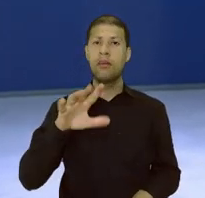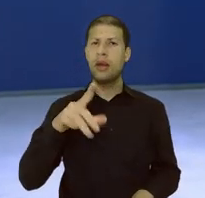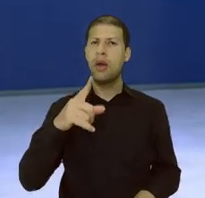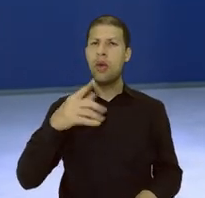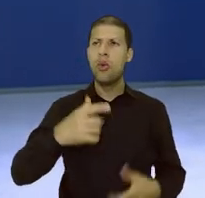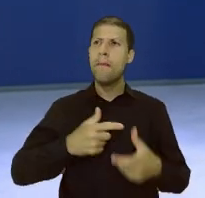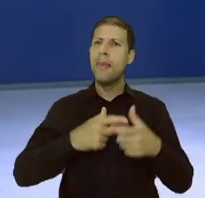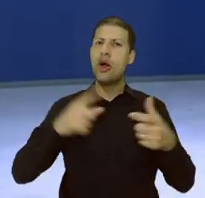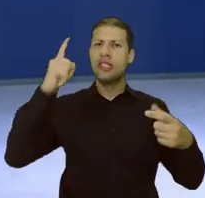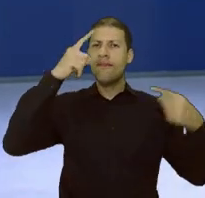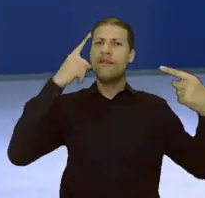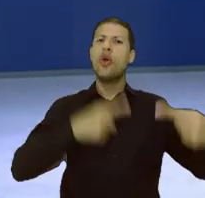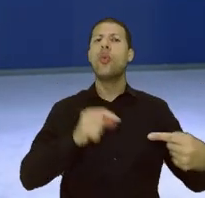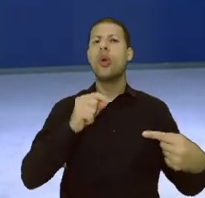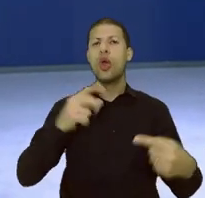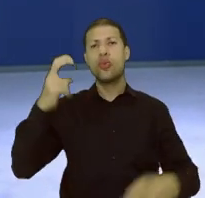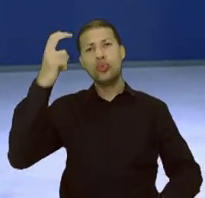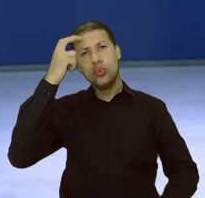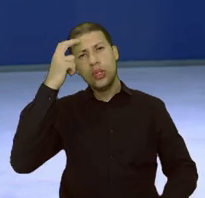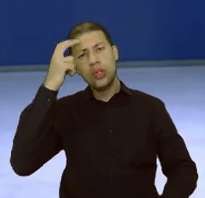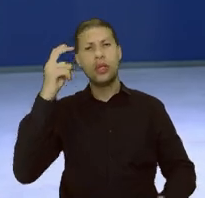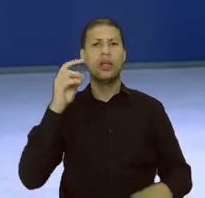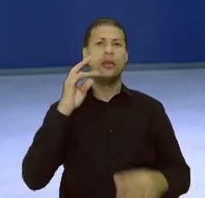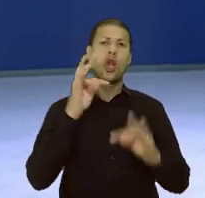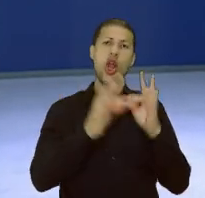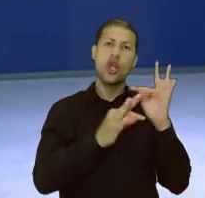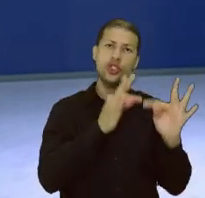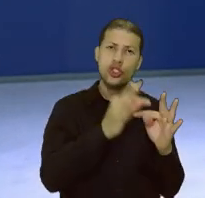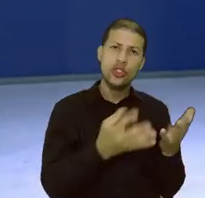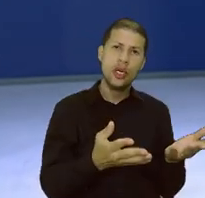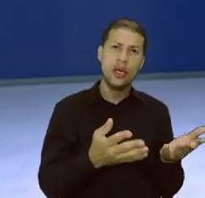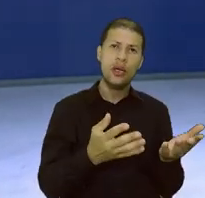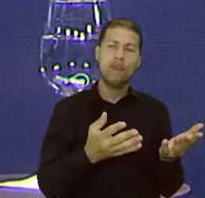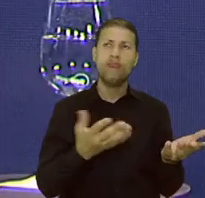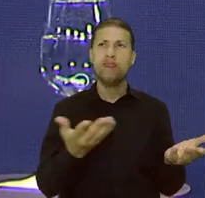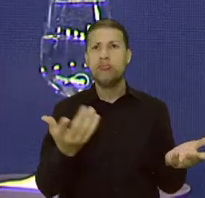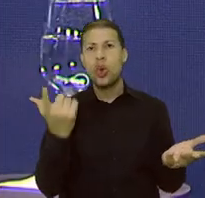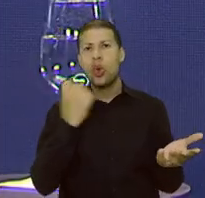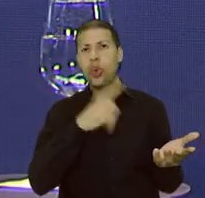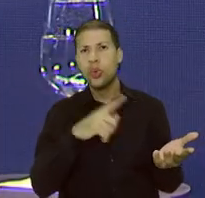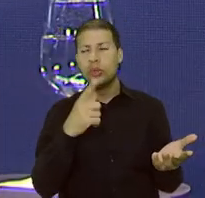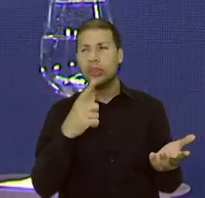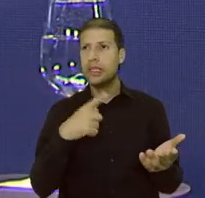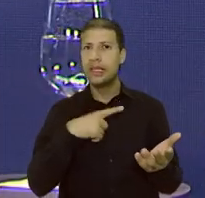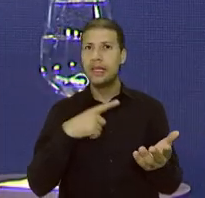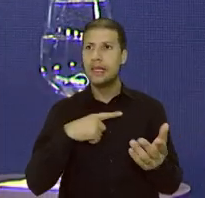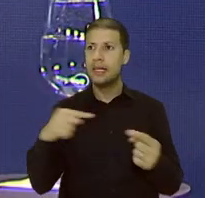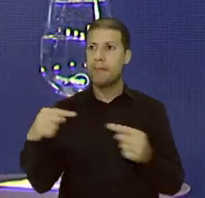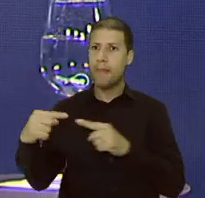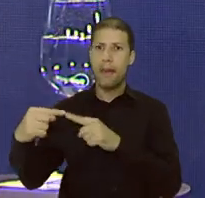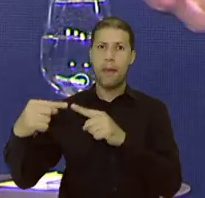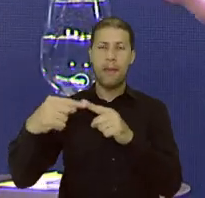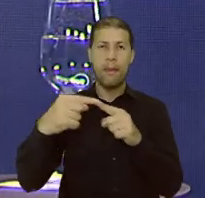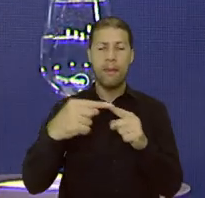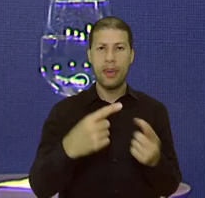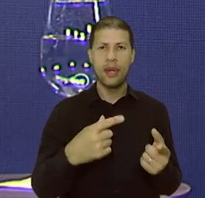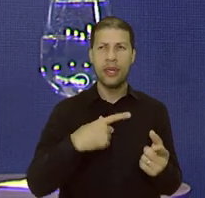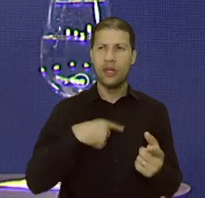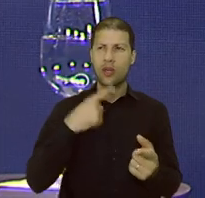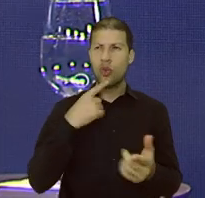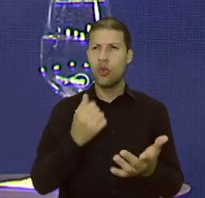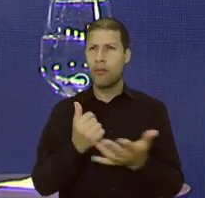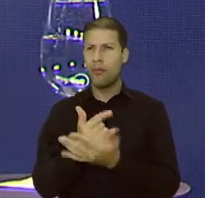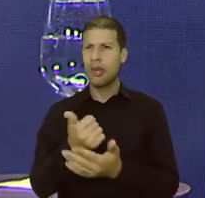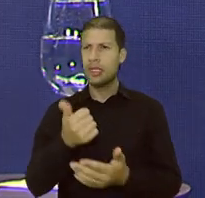cultura é tecnologia conseguir realmente explorar essa energias de uma forma que não seja bom eu comprei você então fica